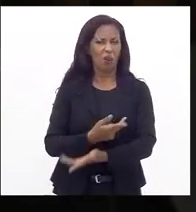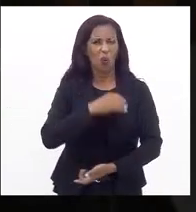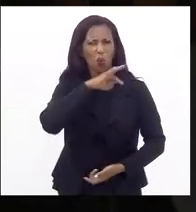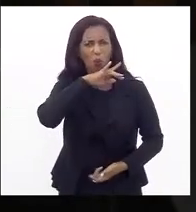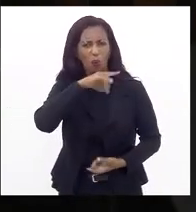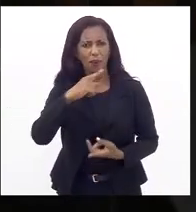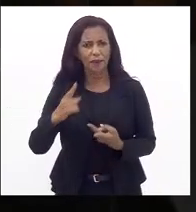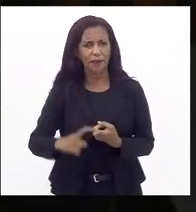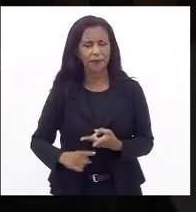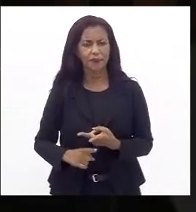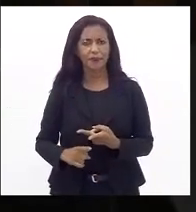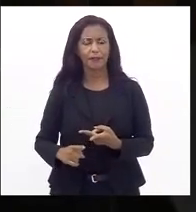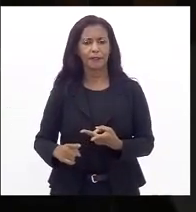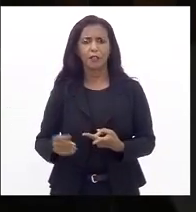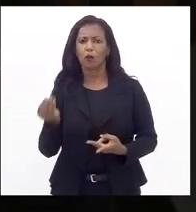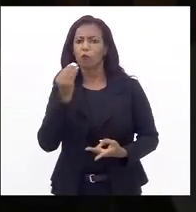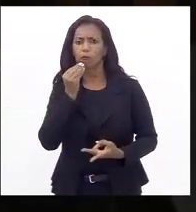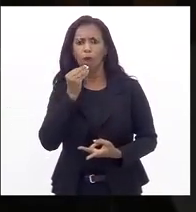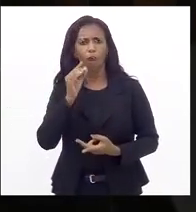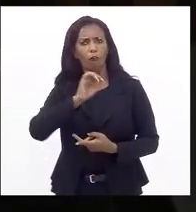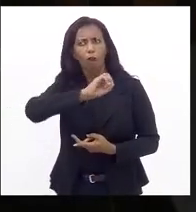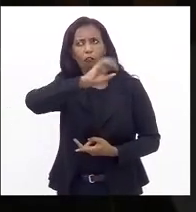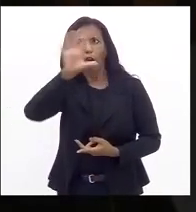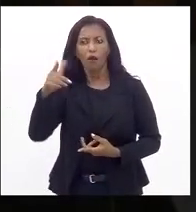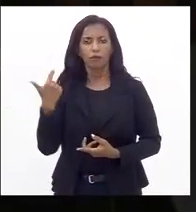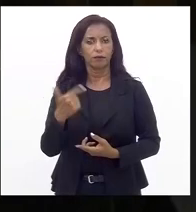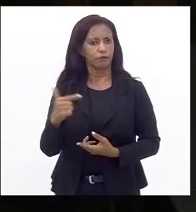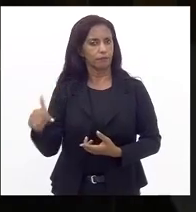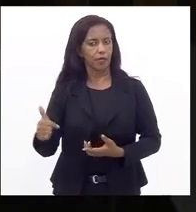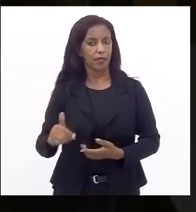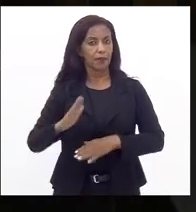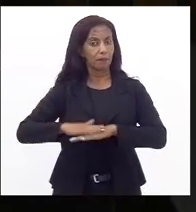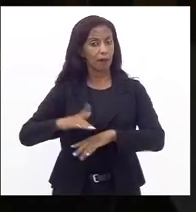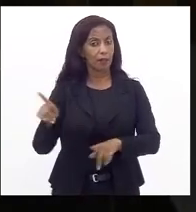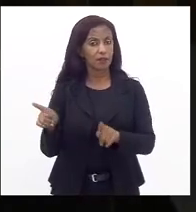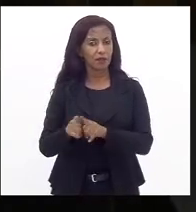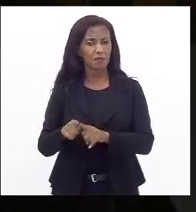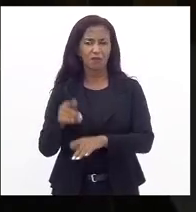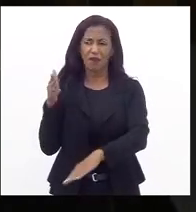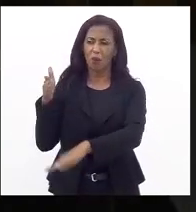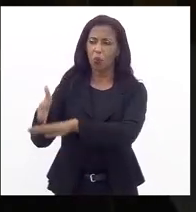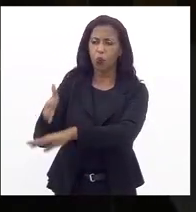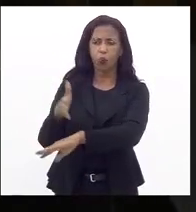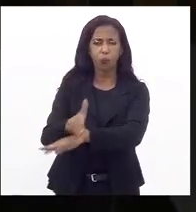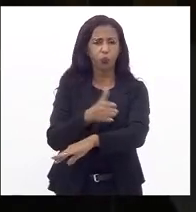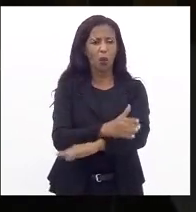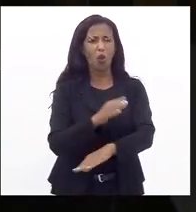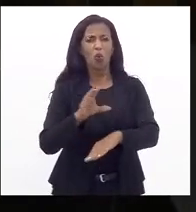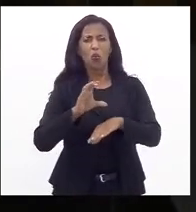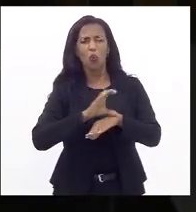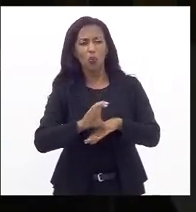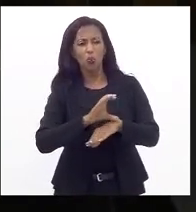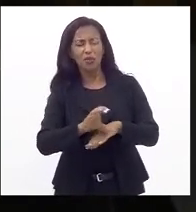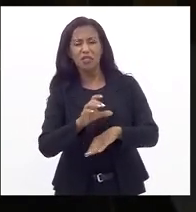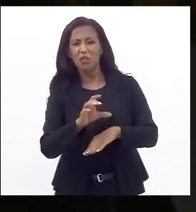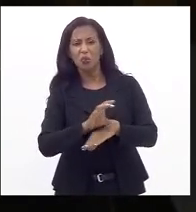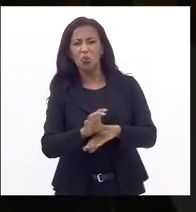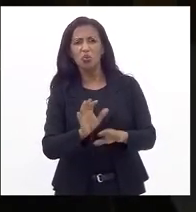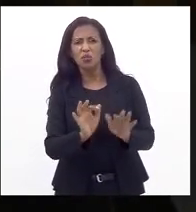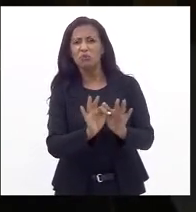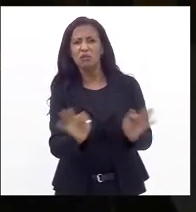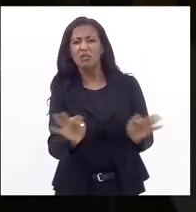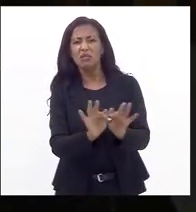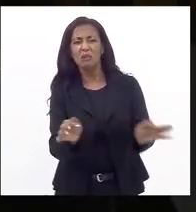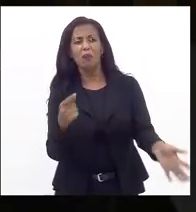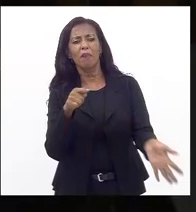ruim de forma não transparente e mais do que isso você vai em qualquer cursinho que tem hoje no